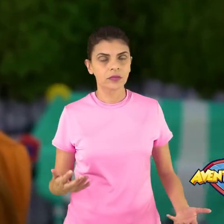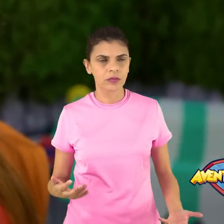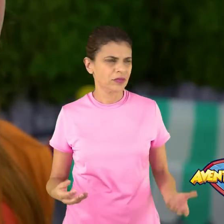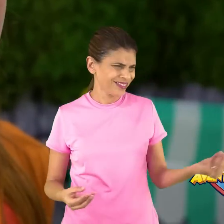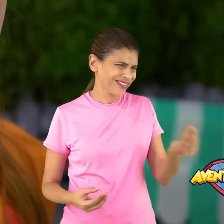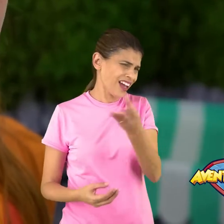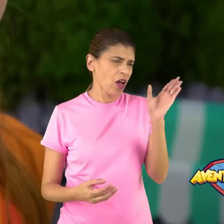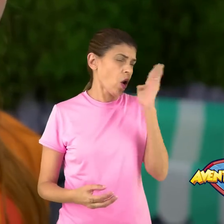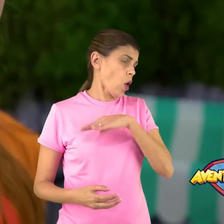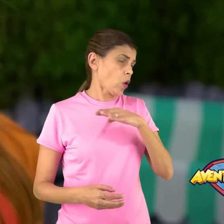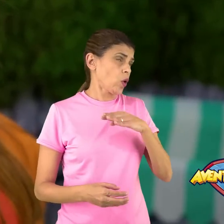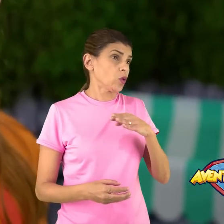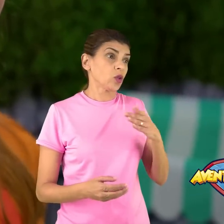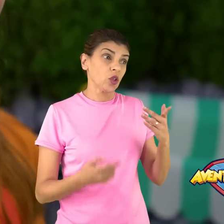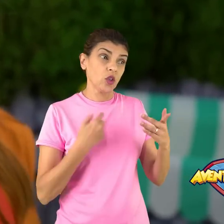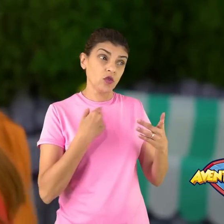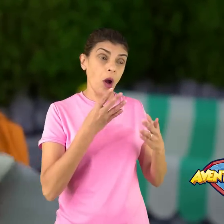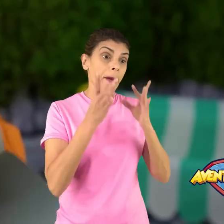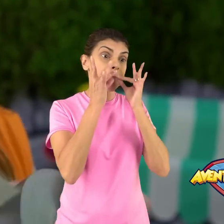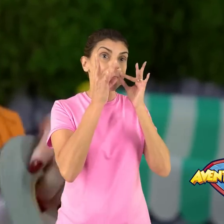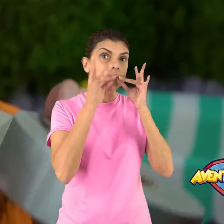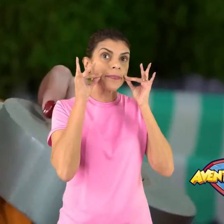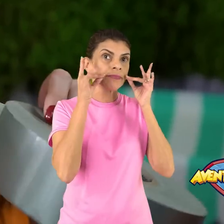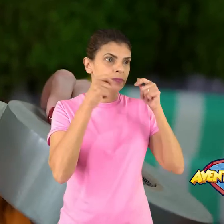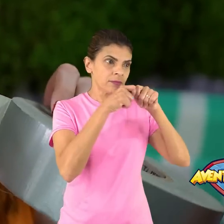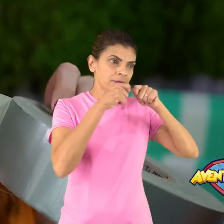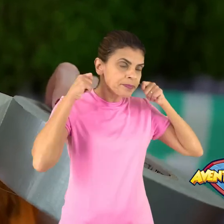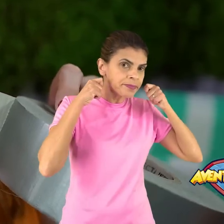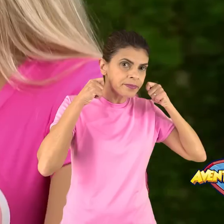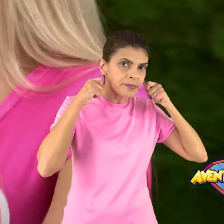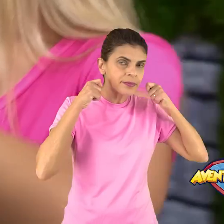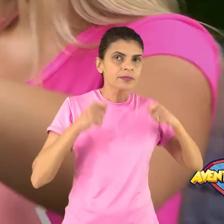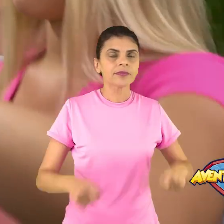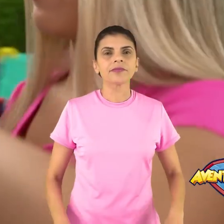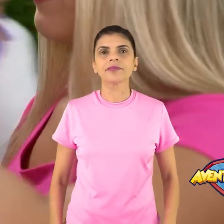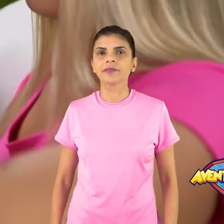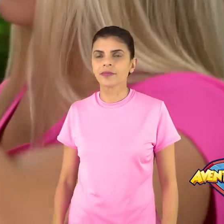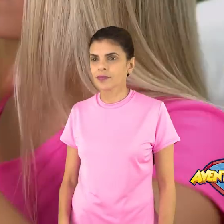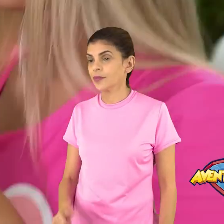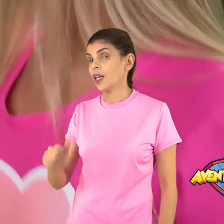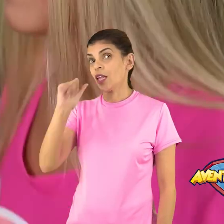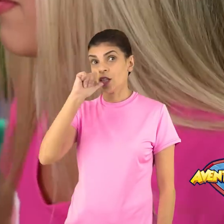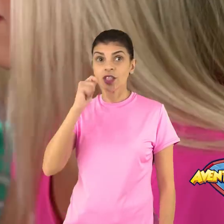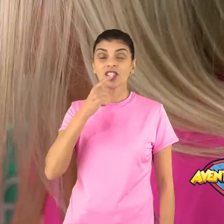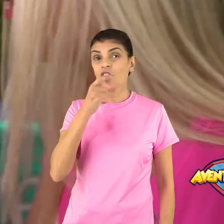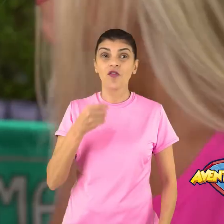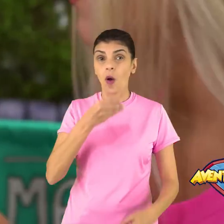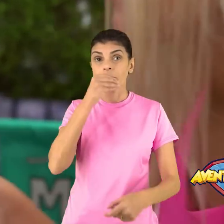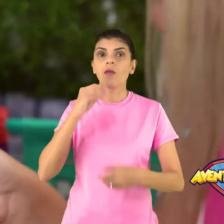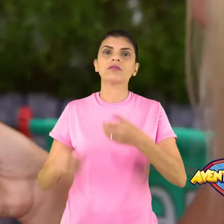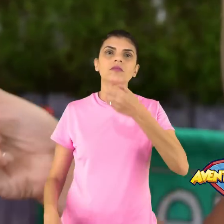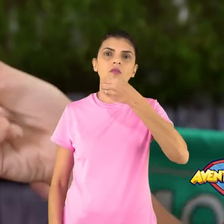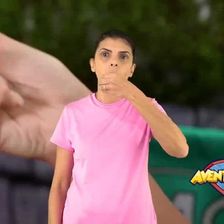Dá logo esse antídoto ou eu vou colar a boca dela. Dá logo esse antídoto